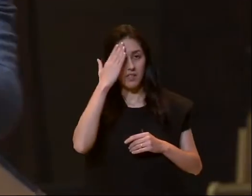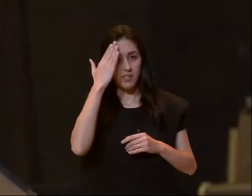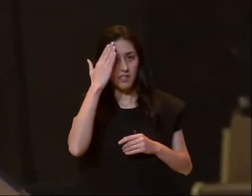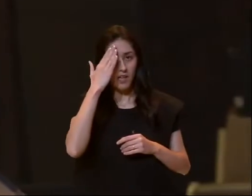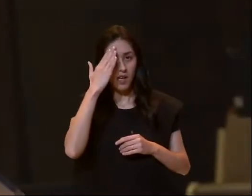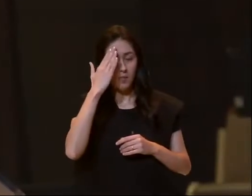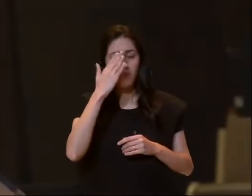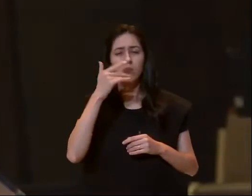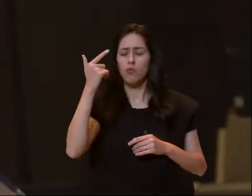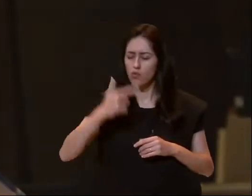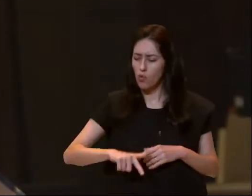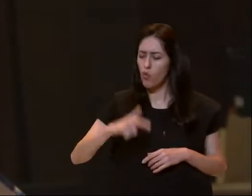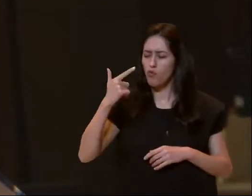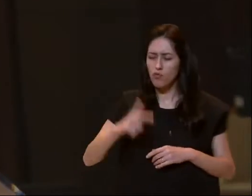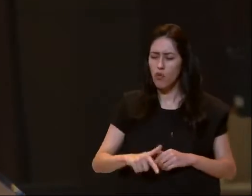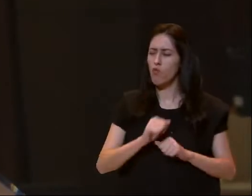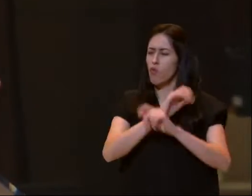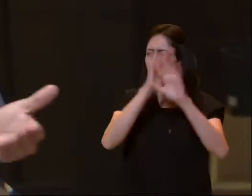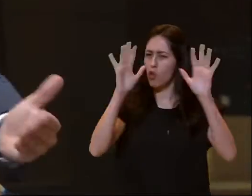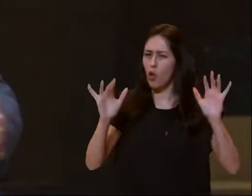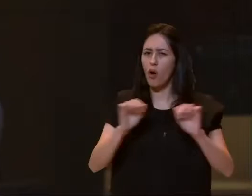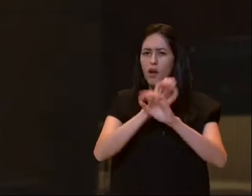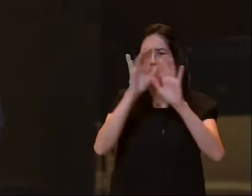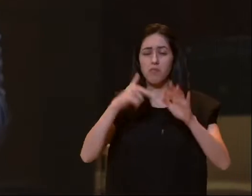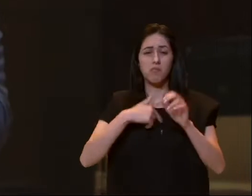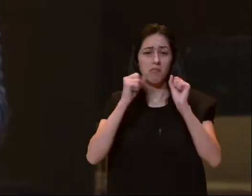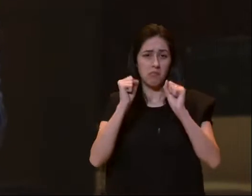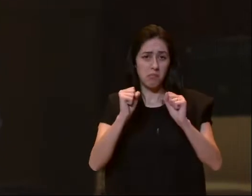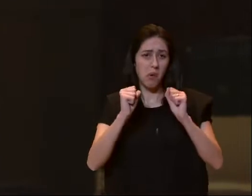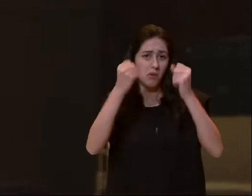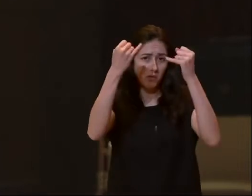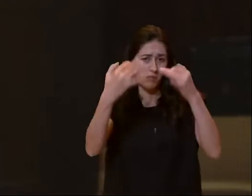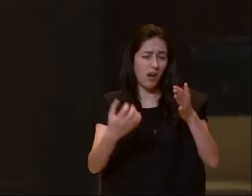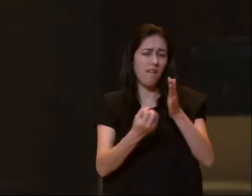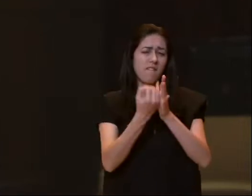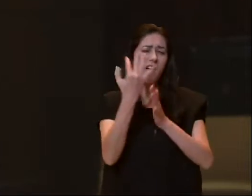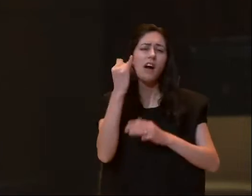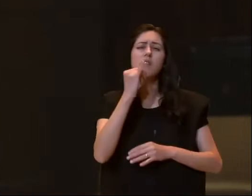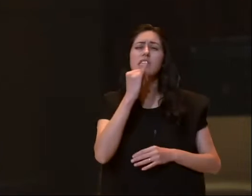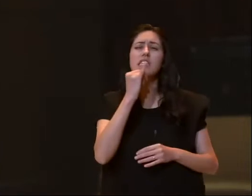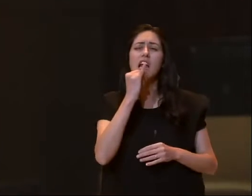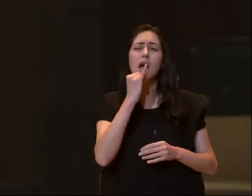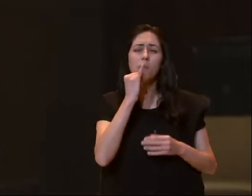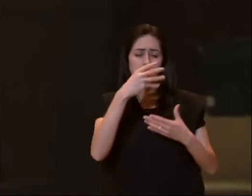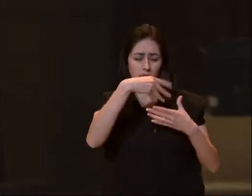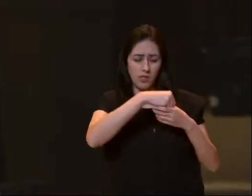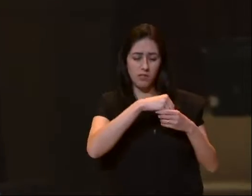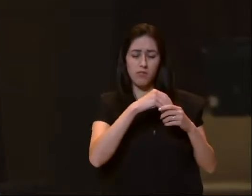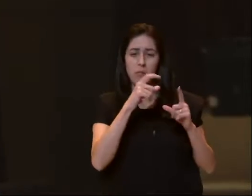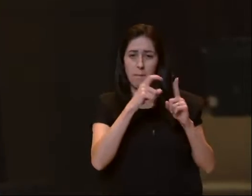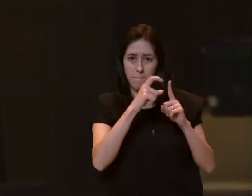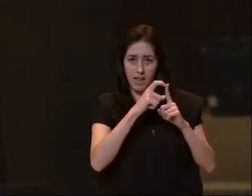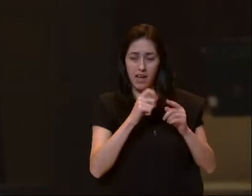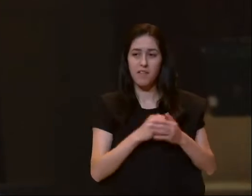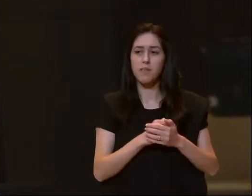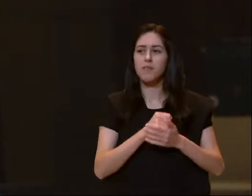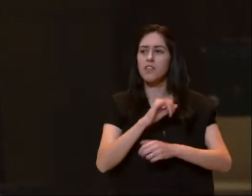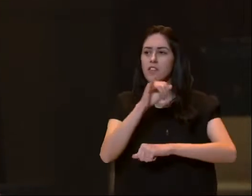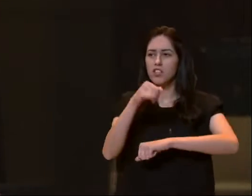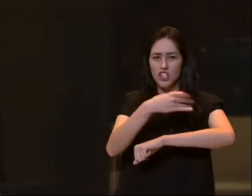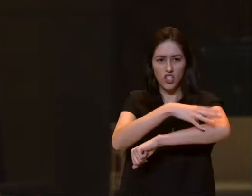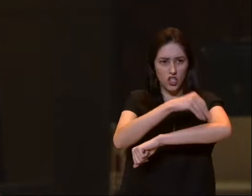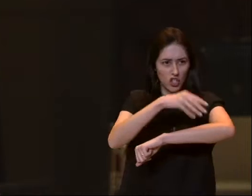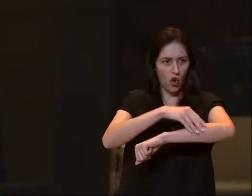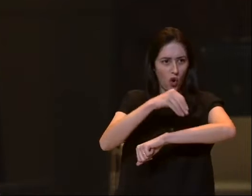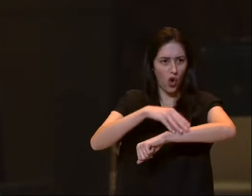glória em glória. E eu posso dar vários exemplos na palavra. Jacó foi no encontro de glória, quando